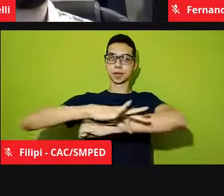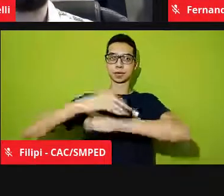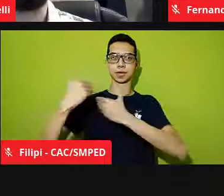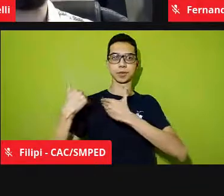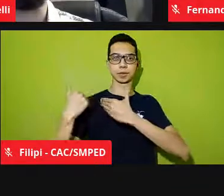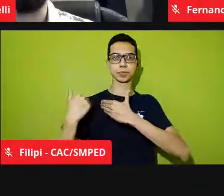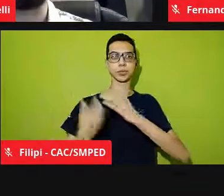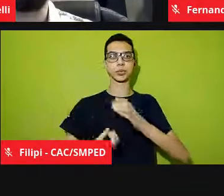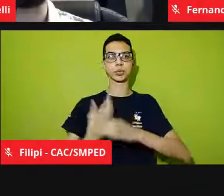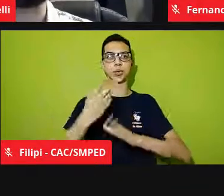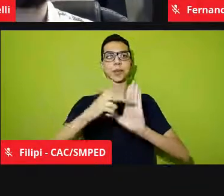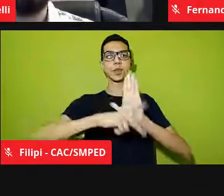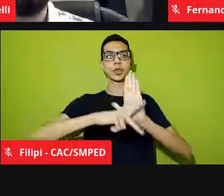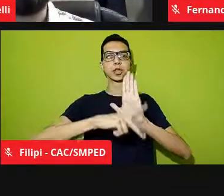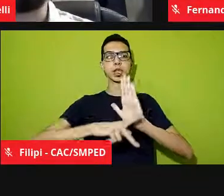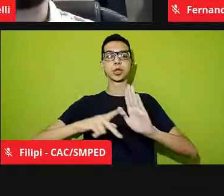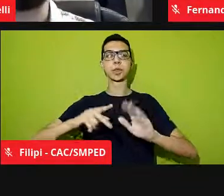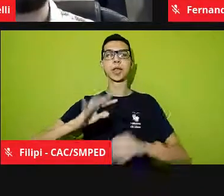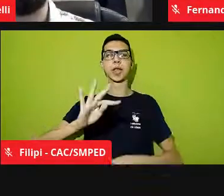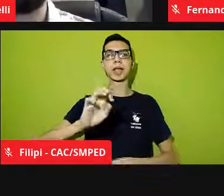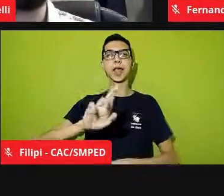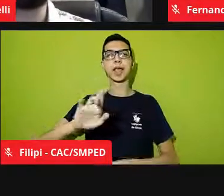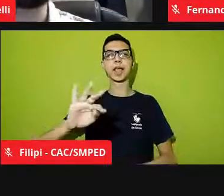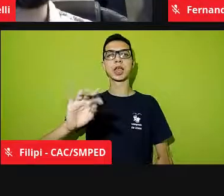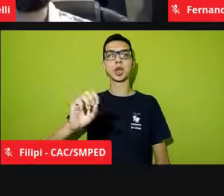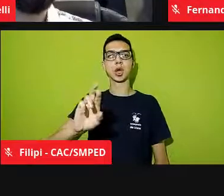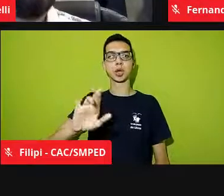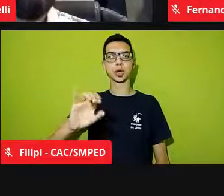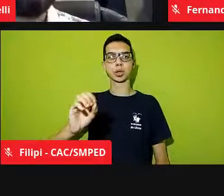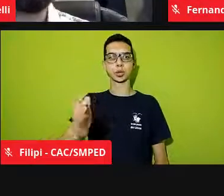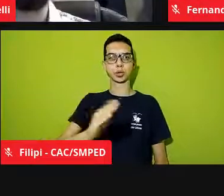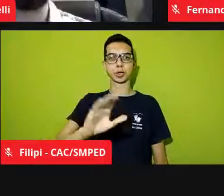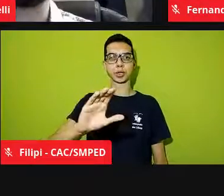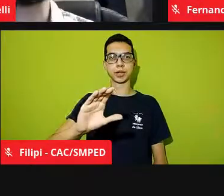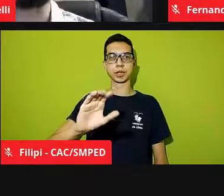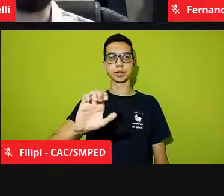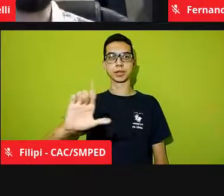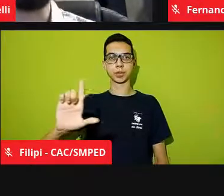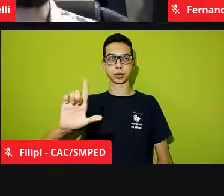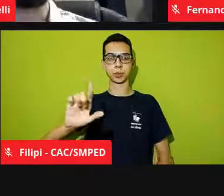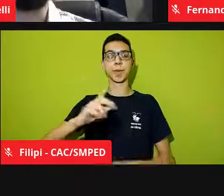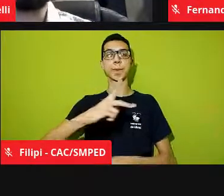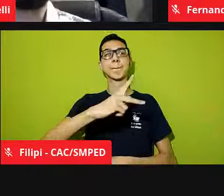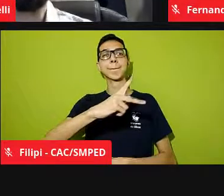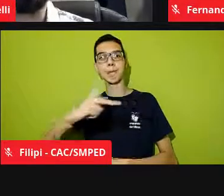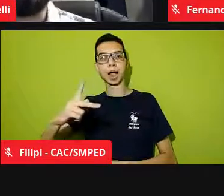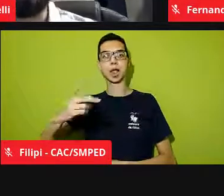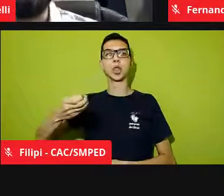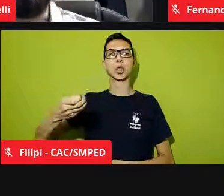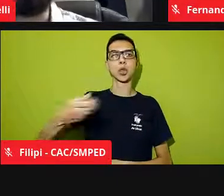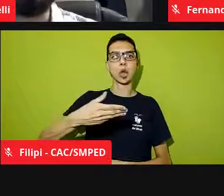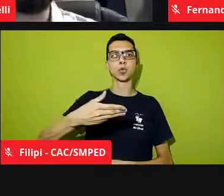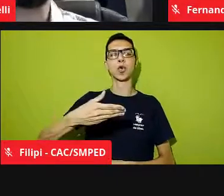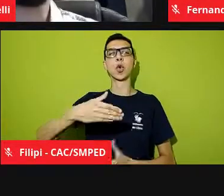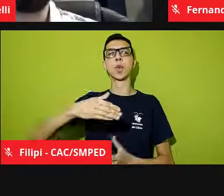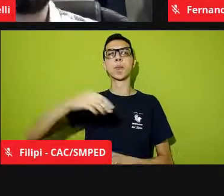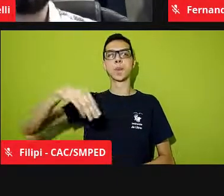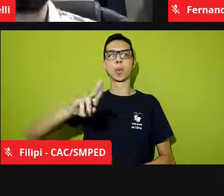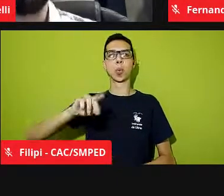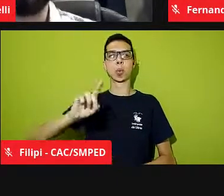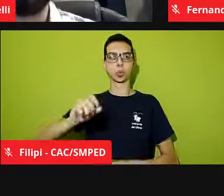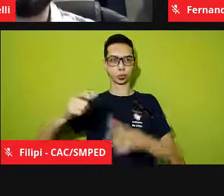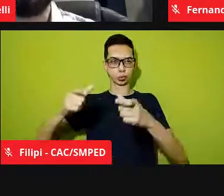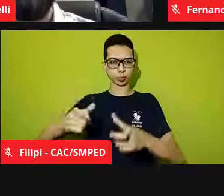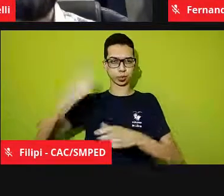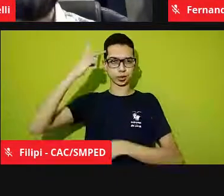do projeto Território Céu do Parque Novo Mundo, da Prefeitura de São Paulo, e prêmio da publicação do Guia IAB